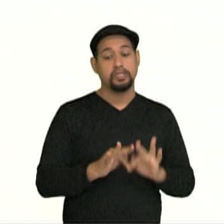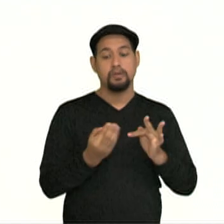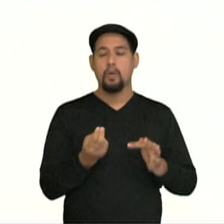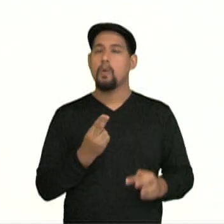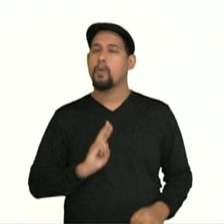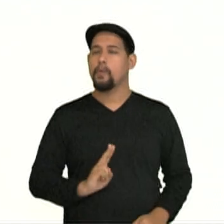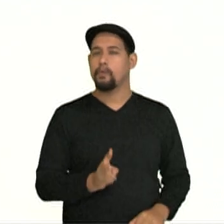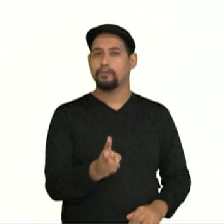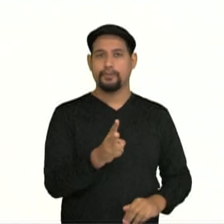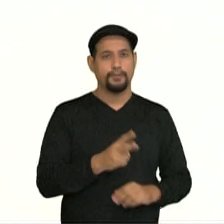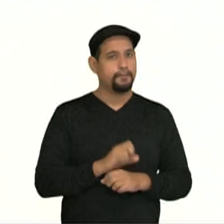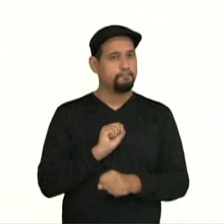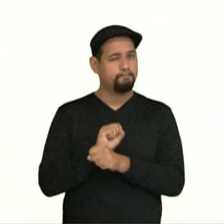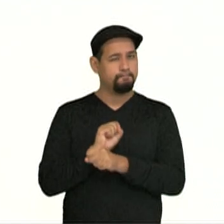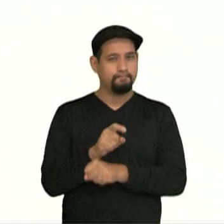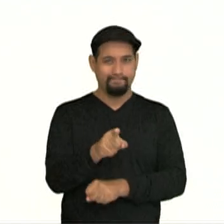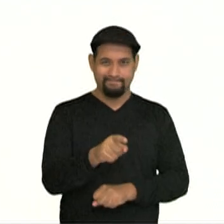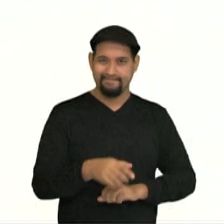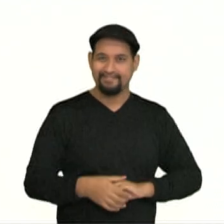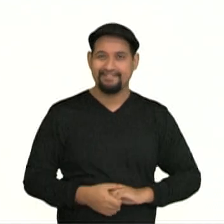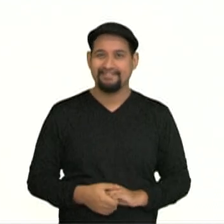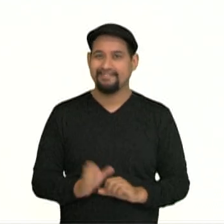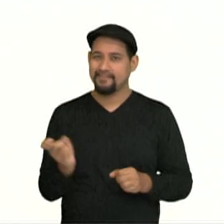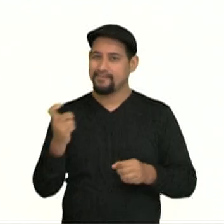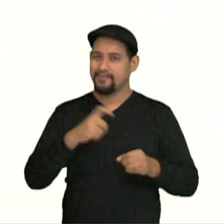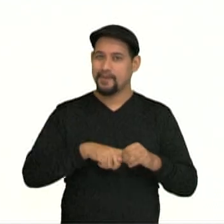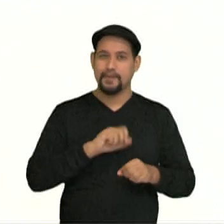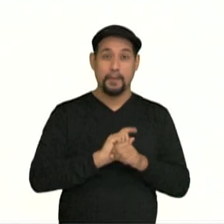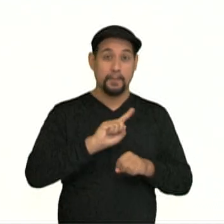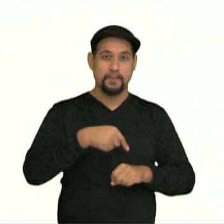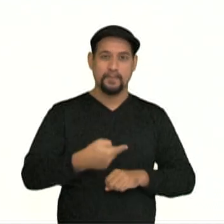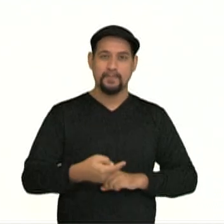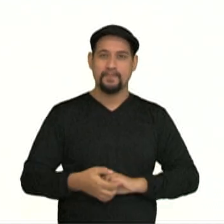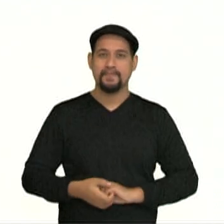quanto no presente contínuo. Vou dar um tempinho para vocês responderem e a gente já volta.